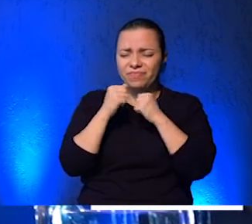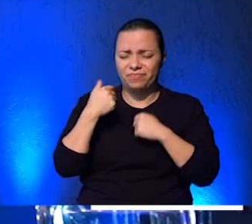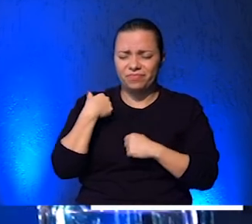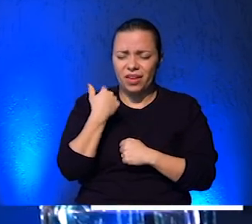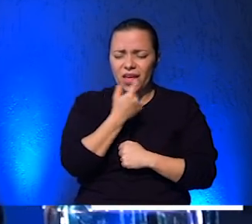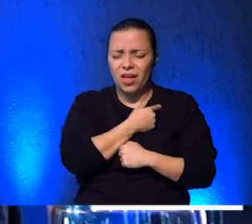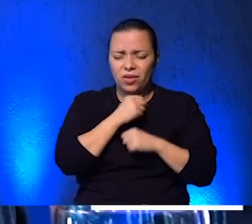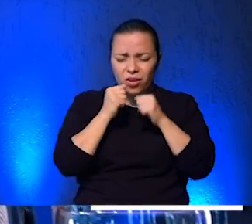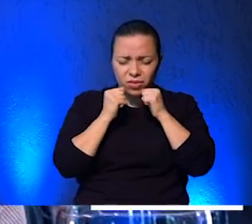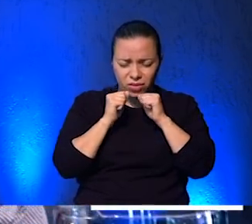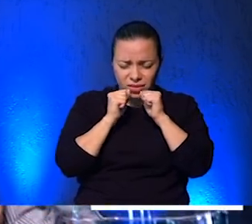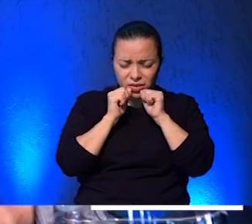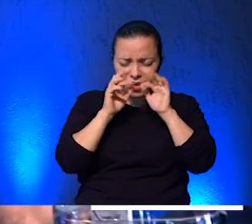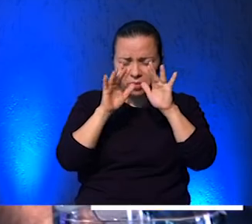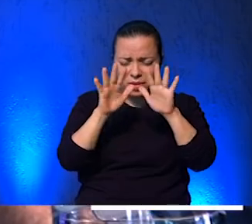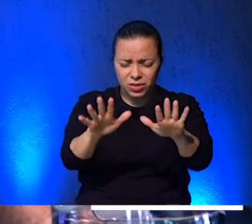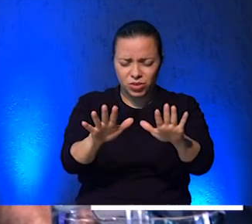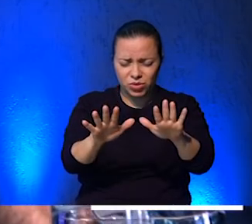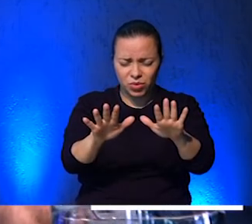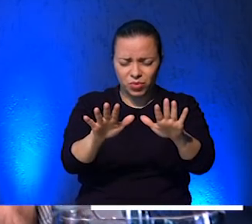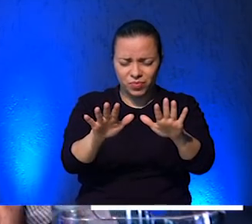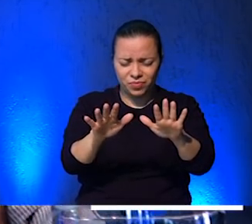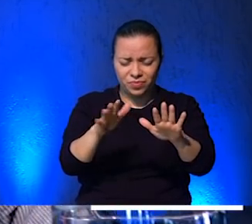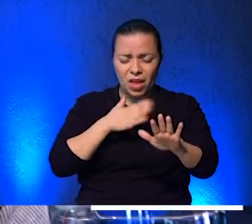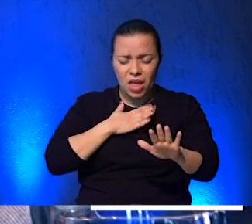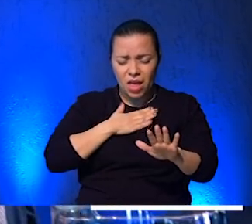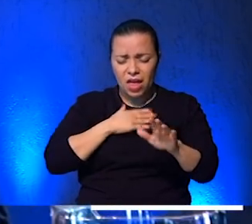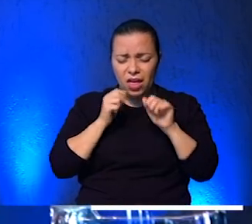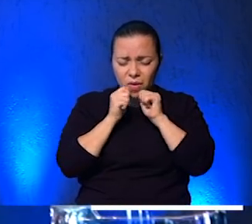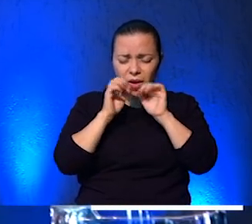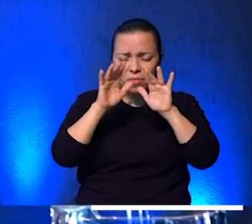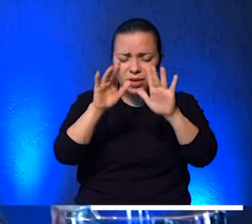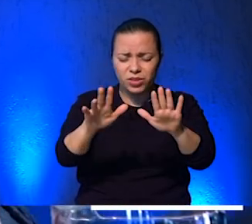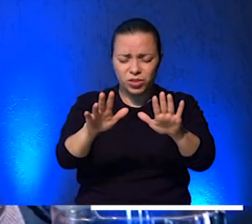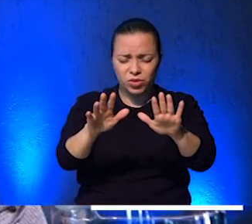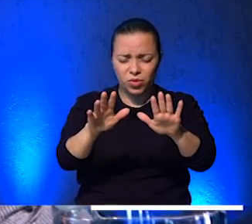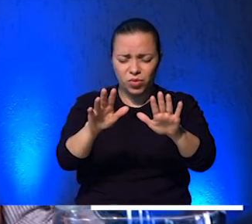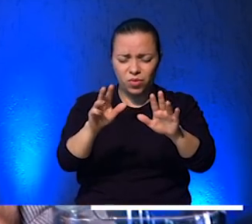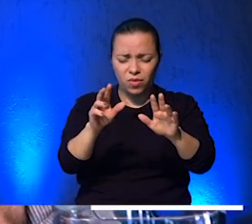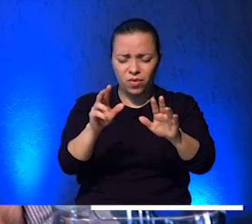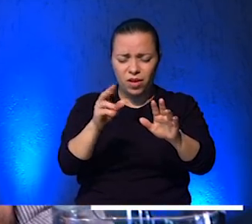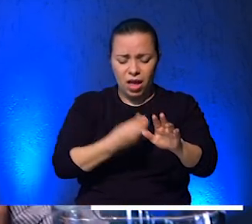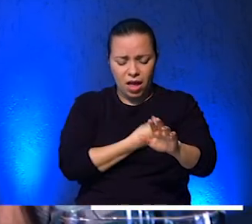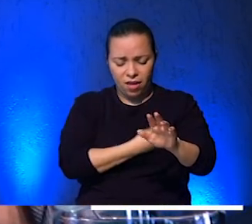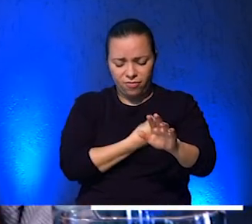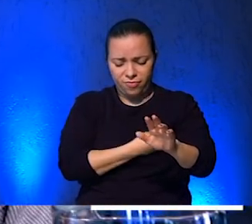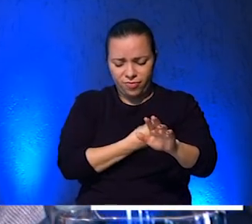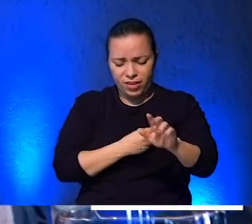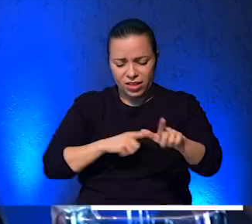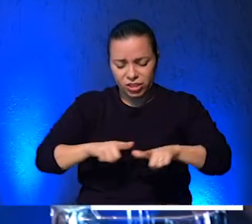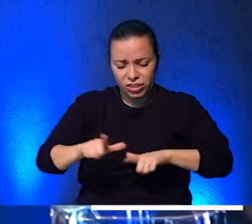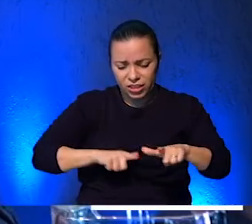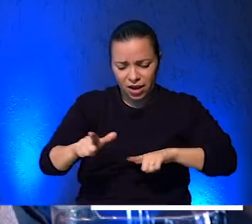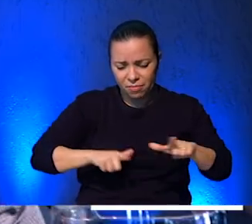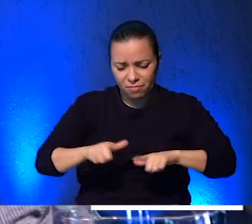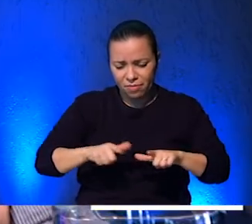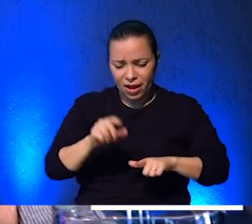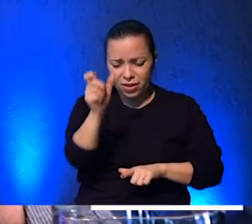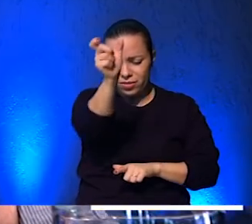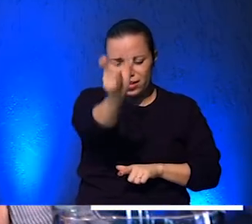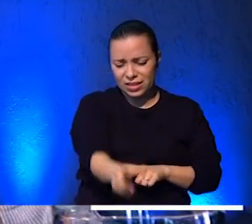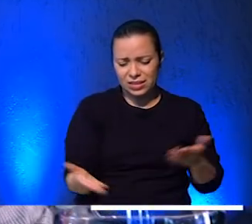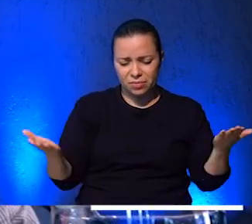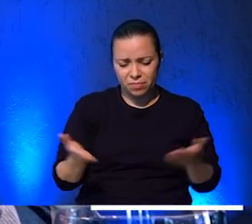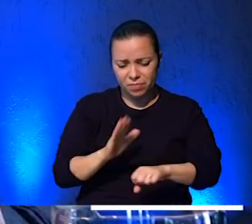abençoando as finanças dessa pessoa essa pessoa que está assistindo agora vai que talvez estava com problema